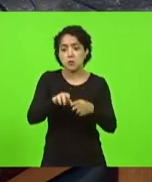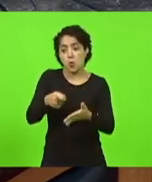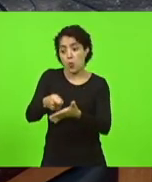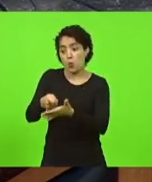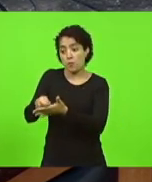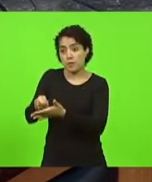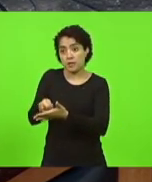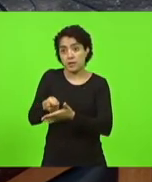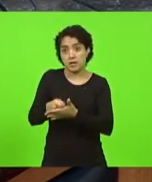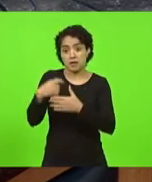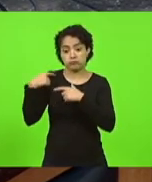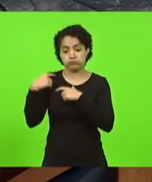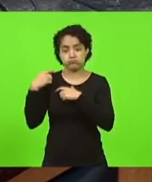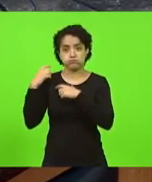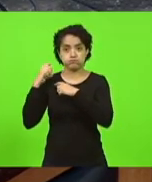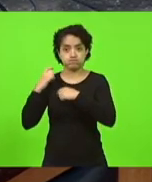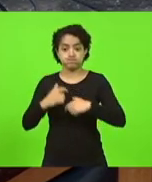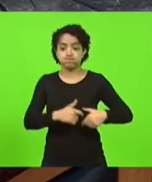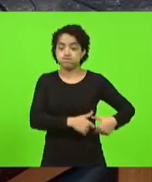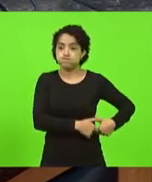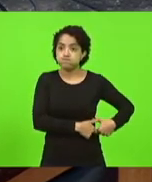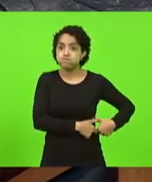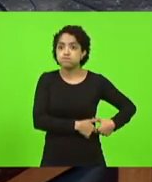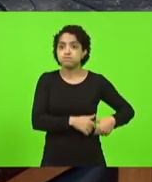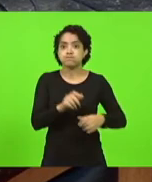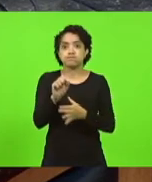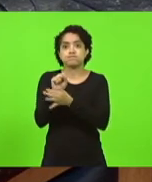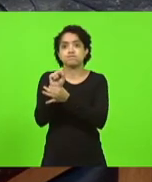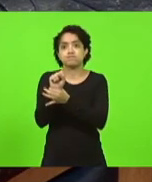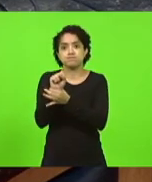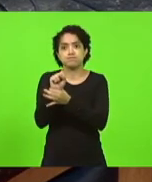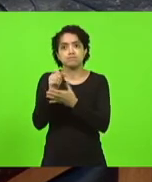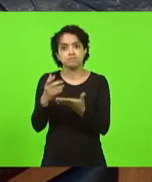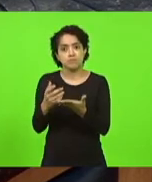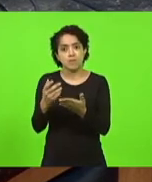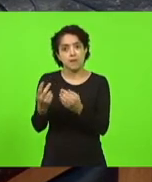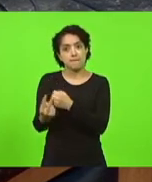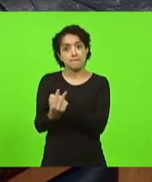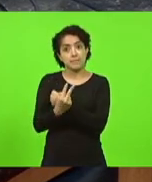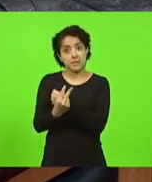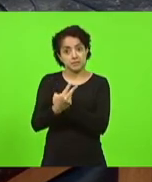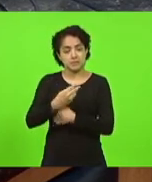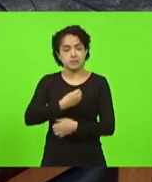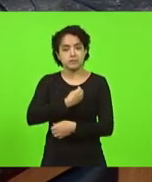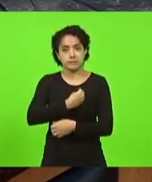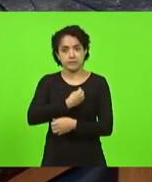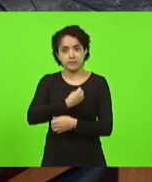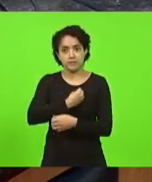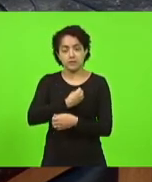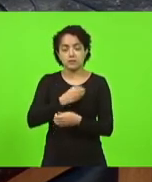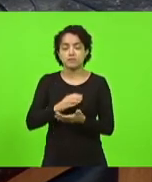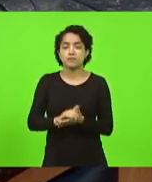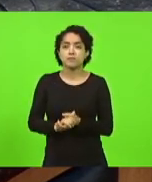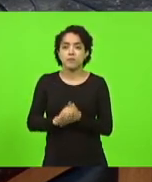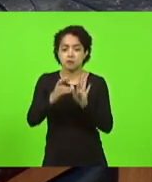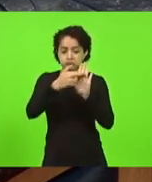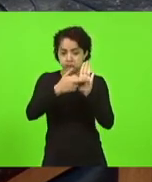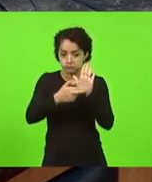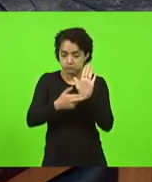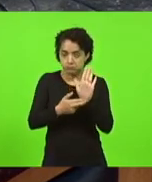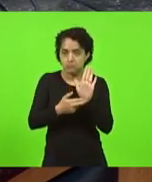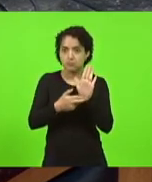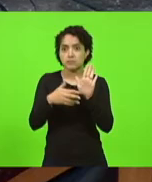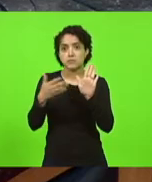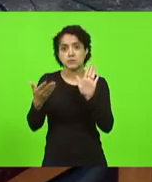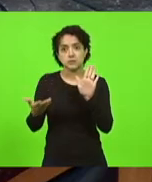usar cinto de segurança, medidas que são para preservar a vida. A medida não se trata